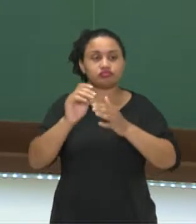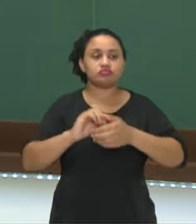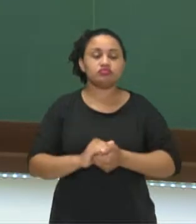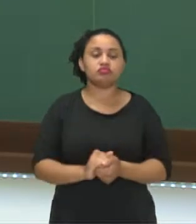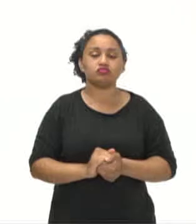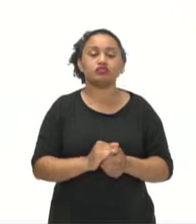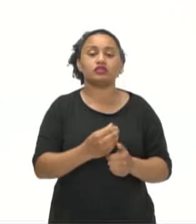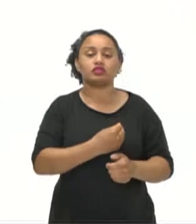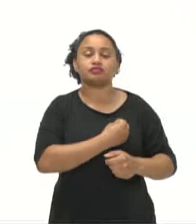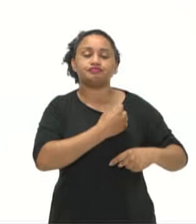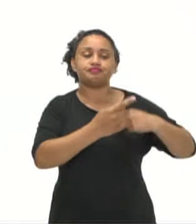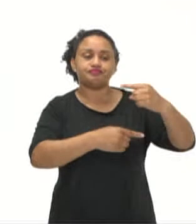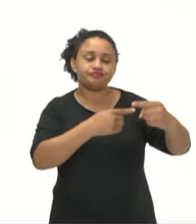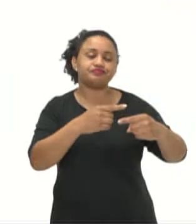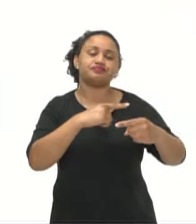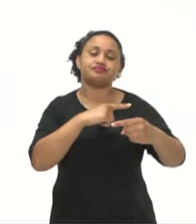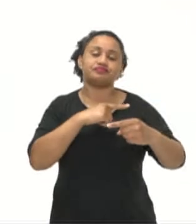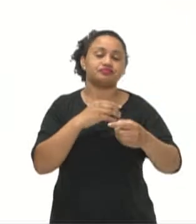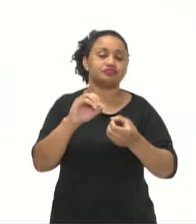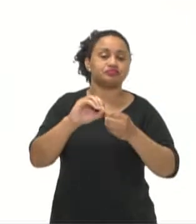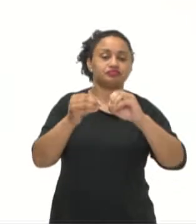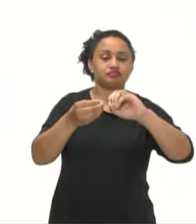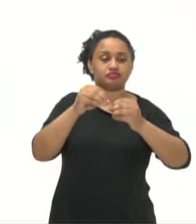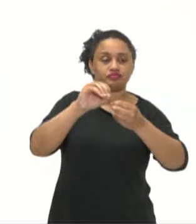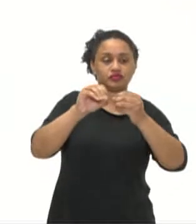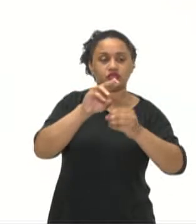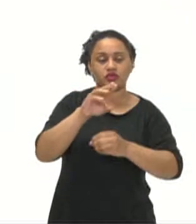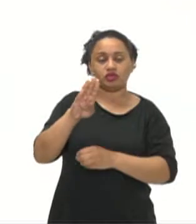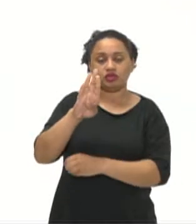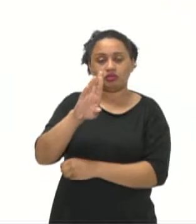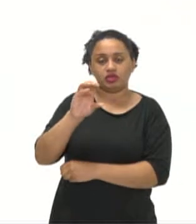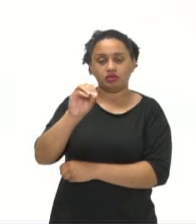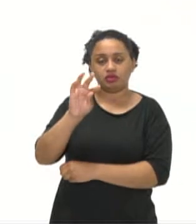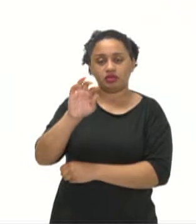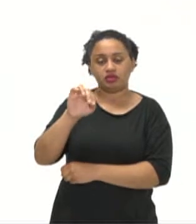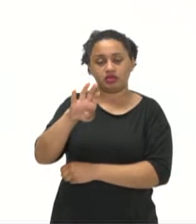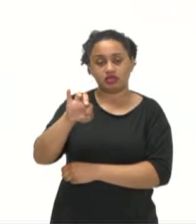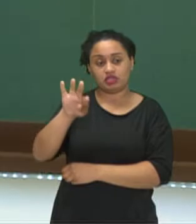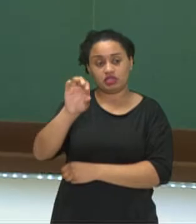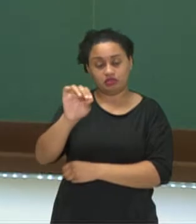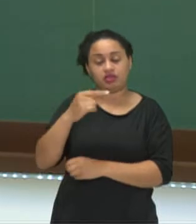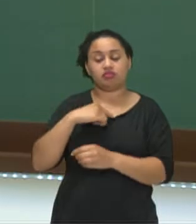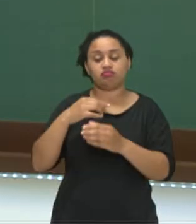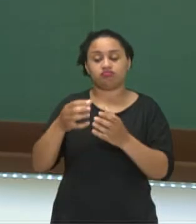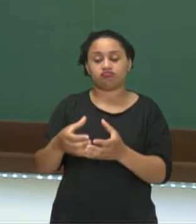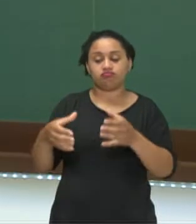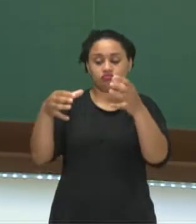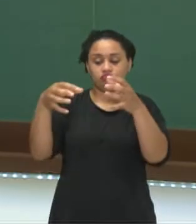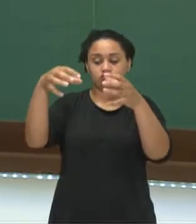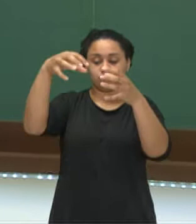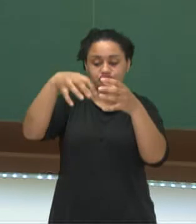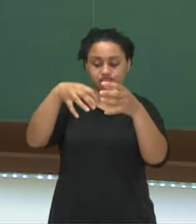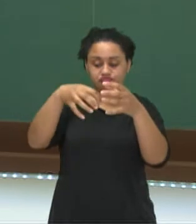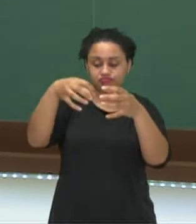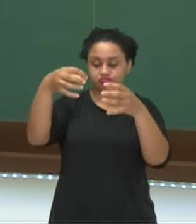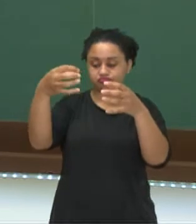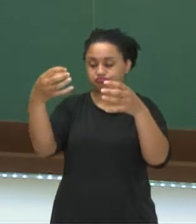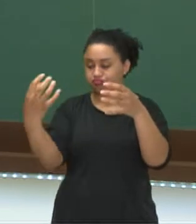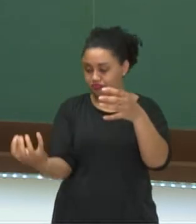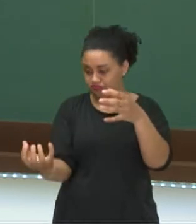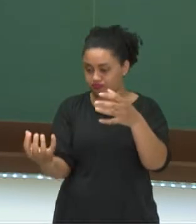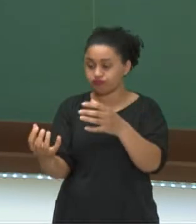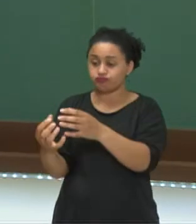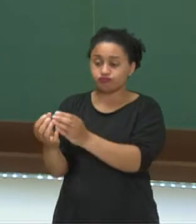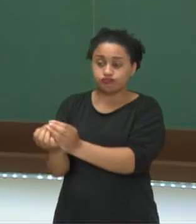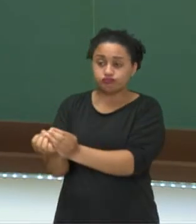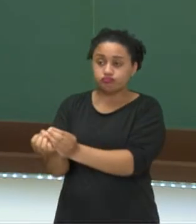reprodução assexuada, então, é chamada de brotamento nesse caso. Então, forma-se um broto nesses indivíduos. Esse